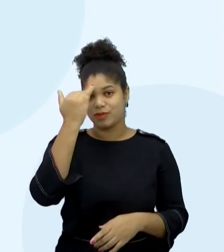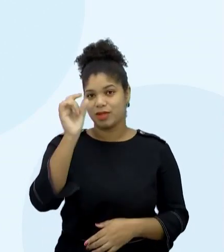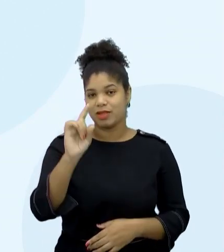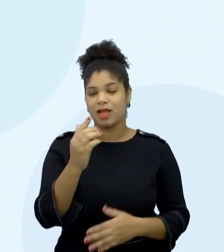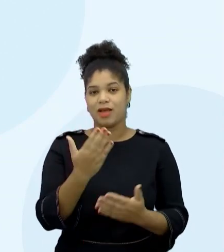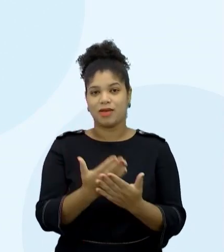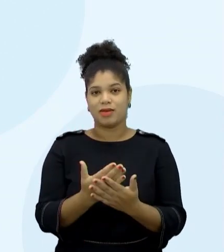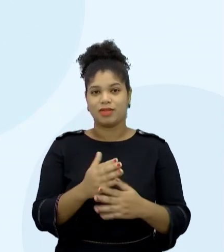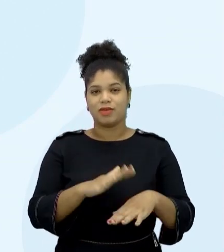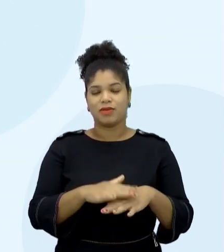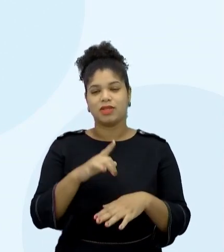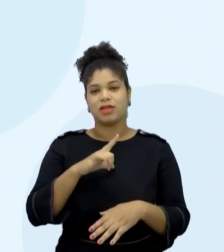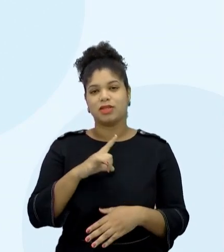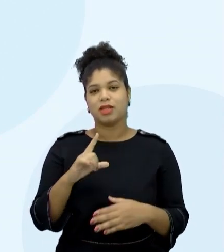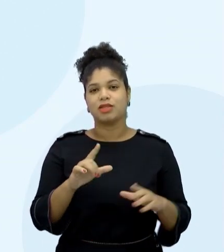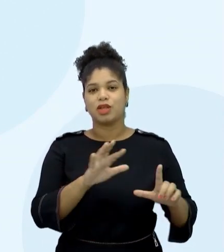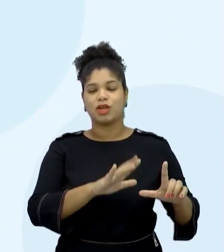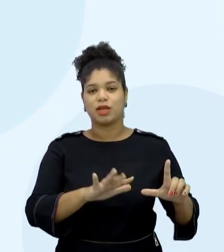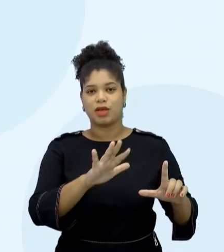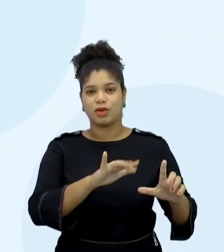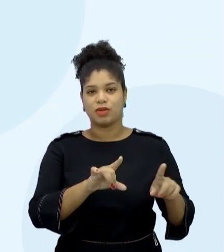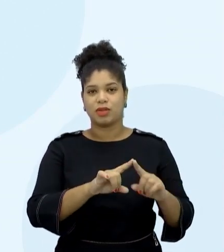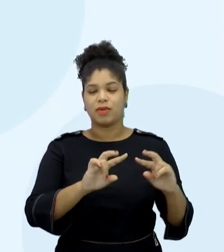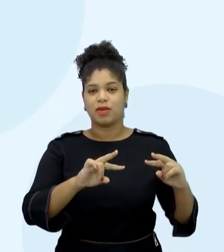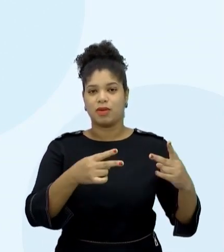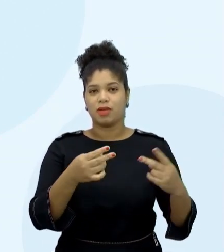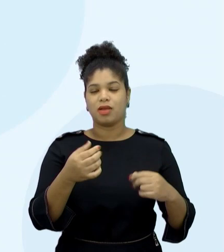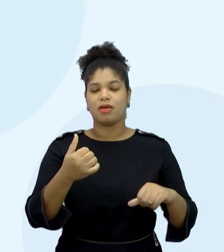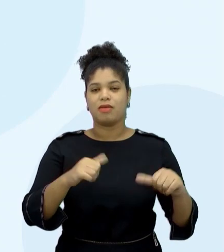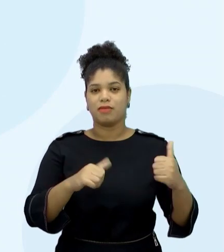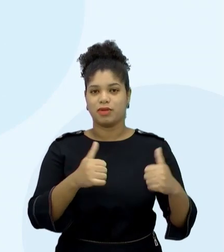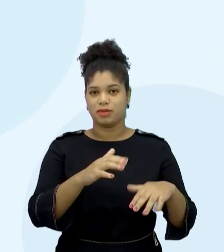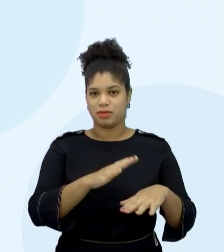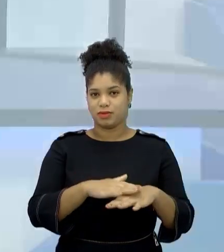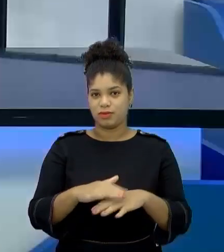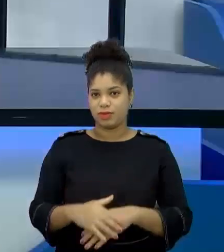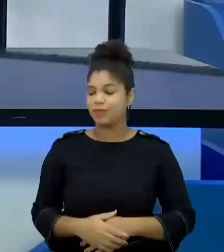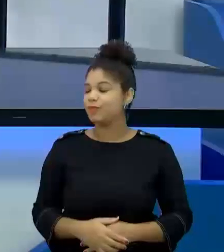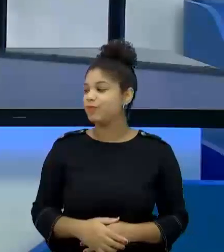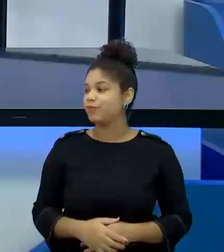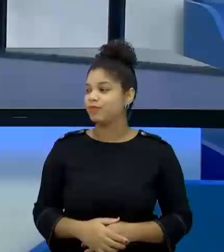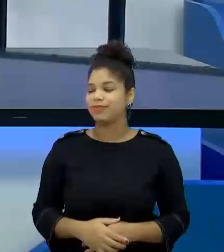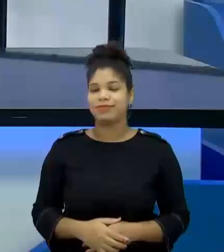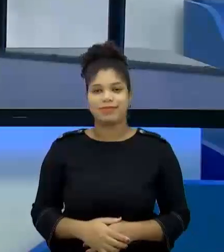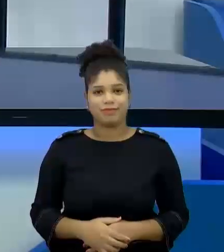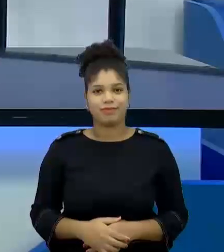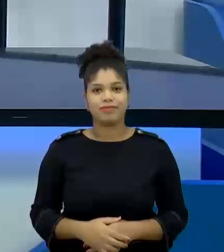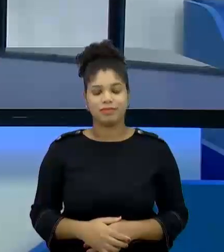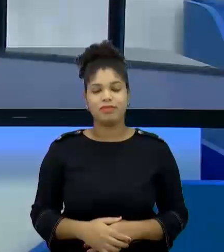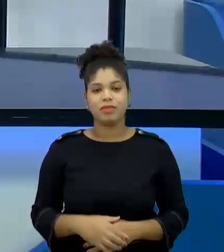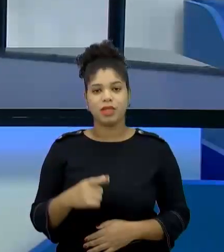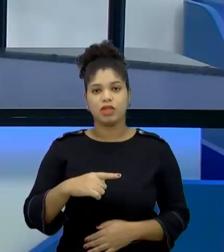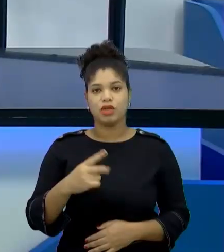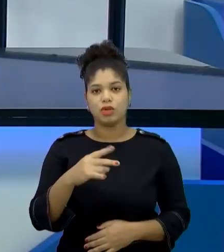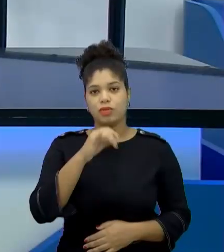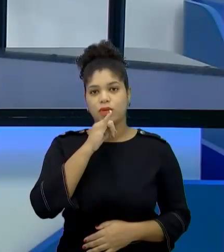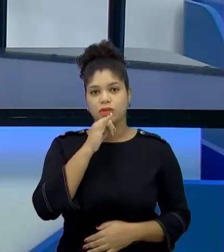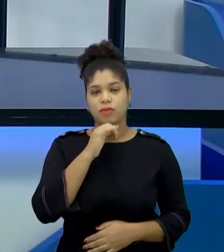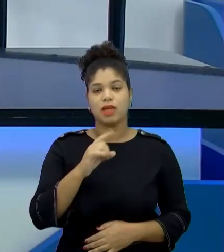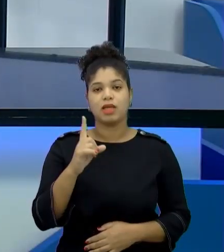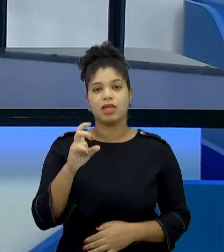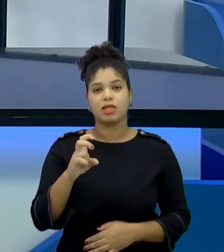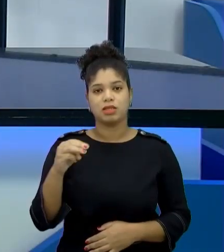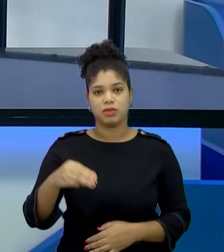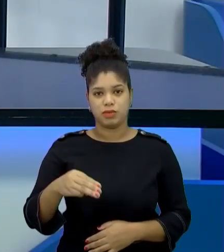aula, aí aparece o QR Code, o link aí para você fazer também essa avaliação, em 2 momentos, pelo menos, nesses 15